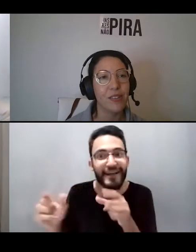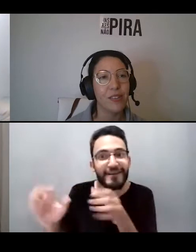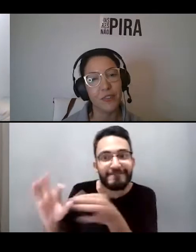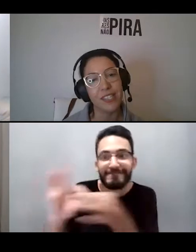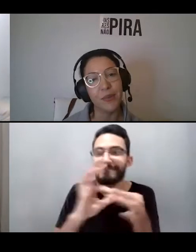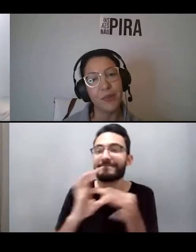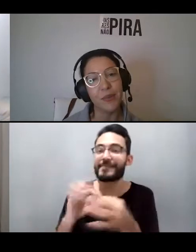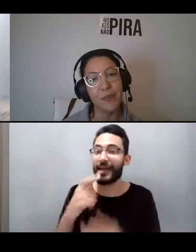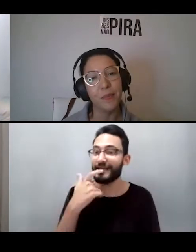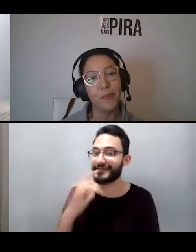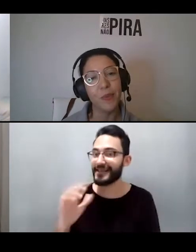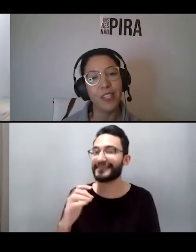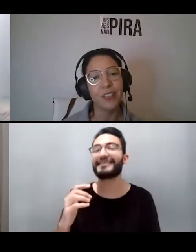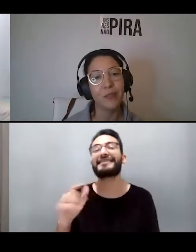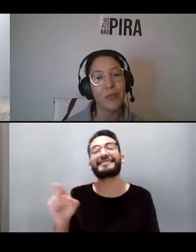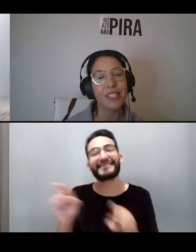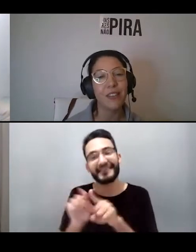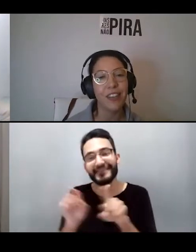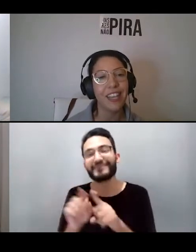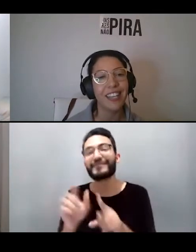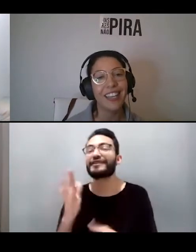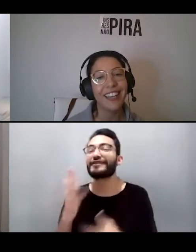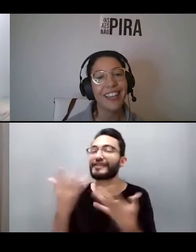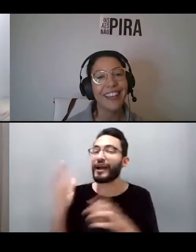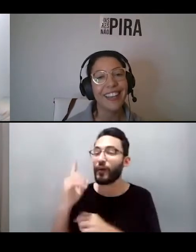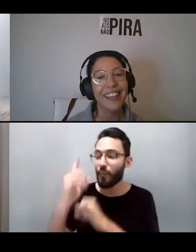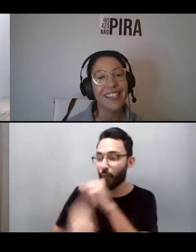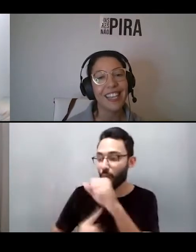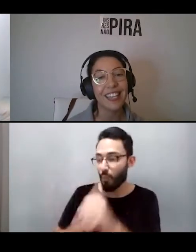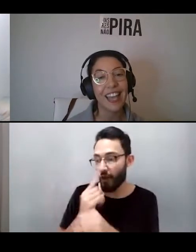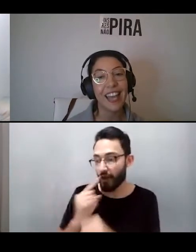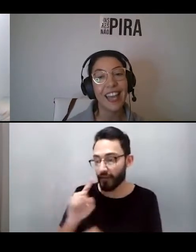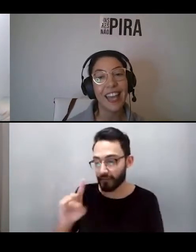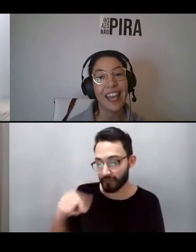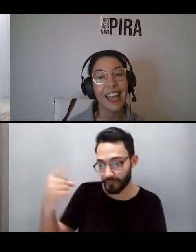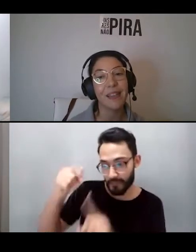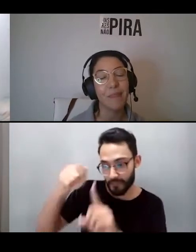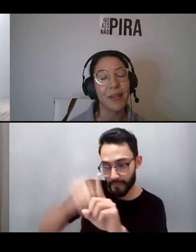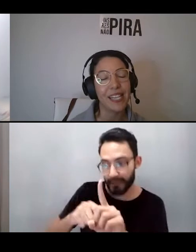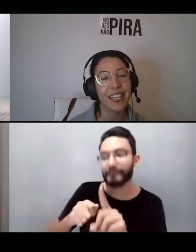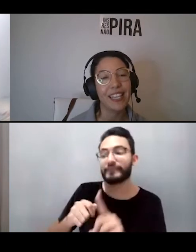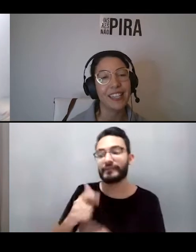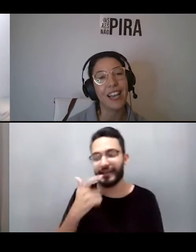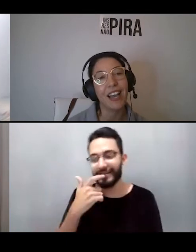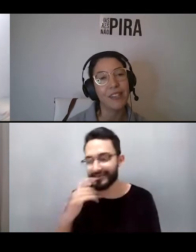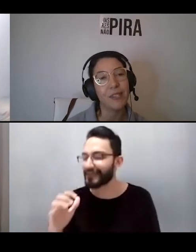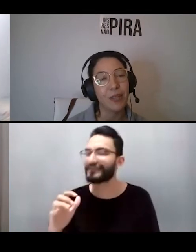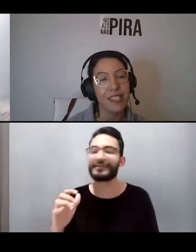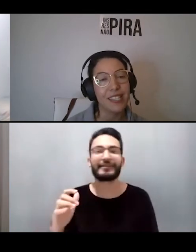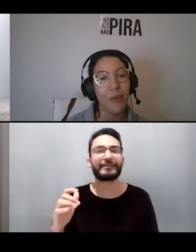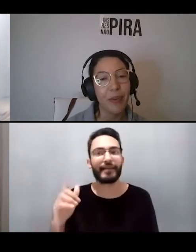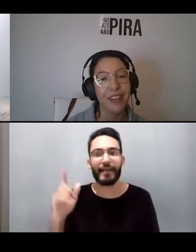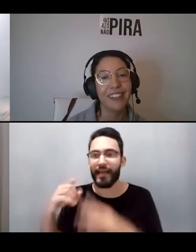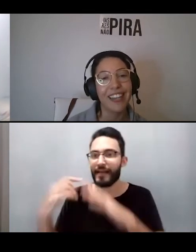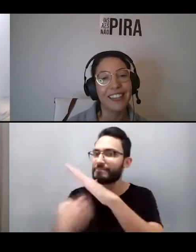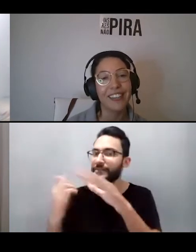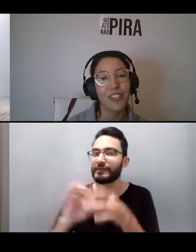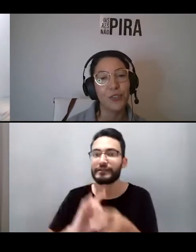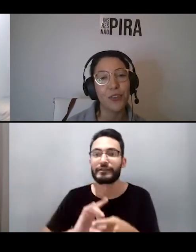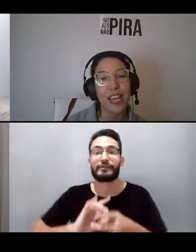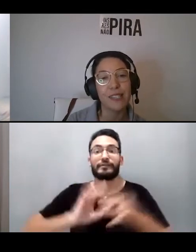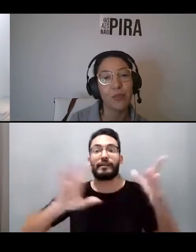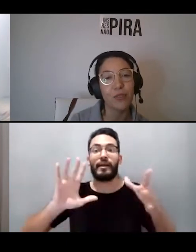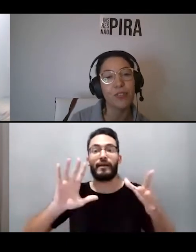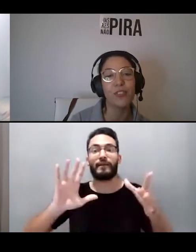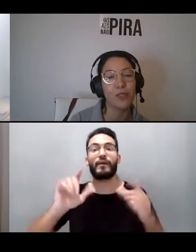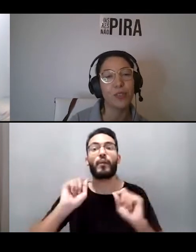C&T, eu sou suspeita, vou fazer um ano, um mês que vem, e a C&T é essa empresa que destrava esse potencial humano, né? Então, a